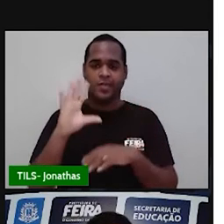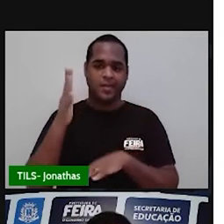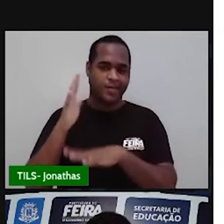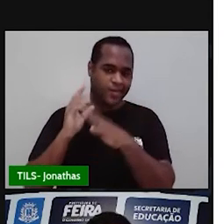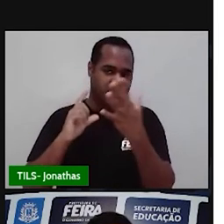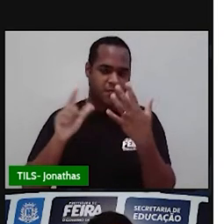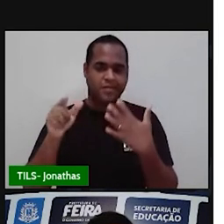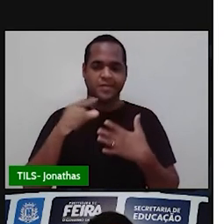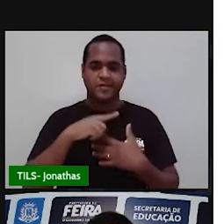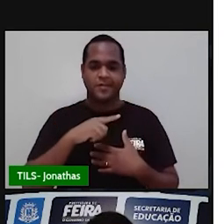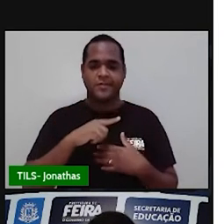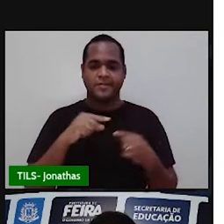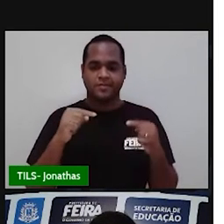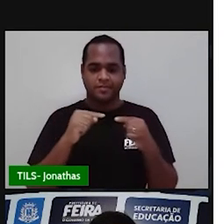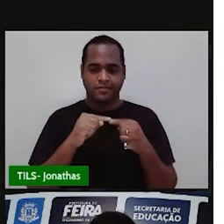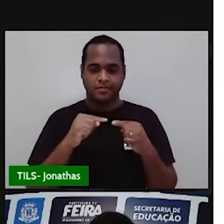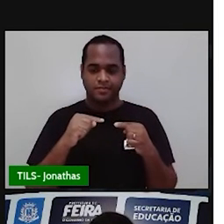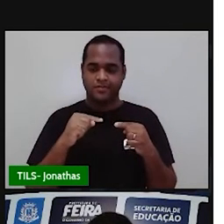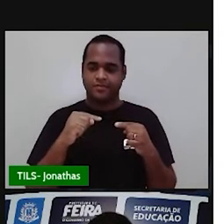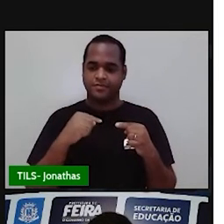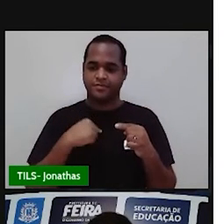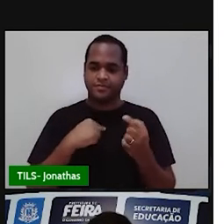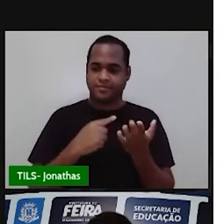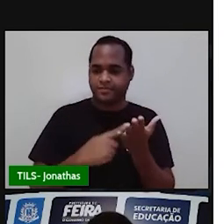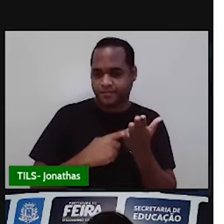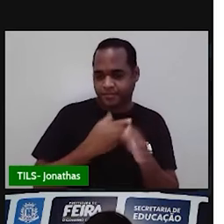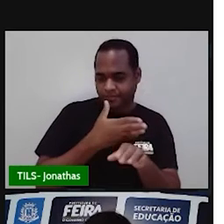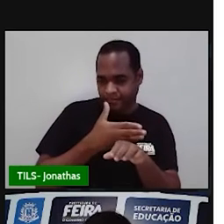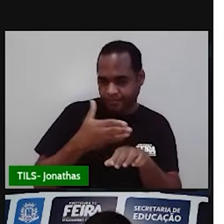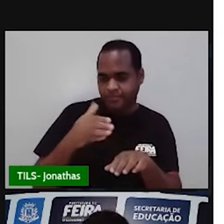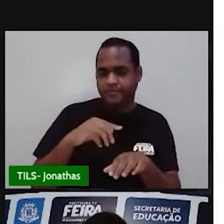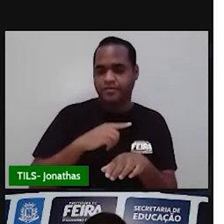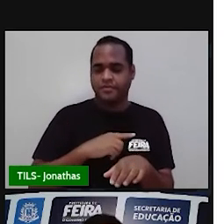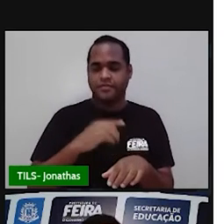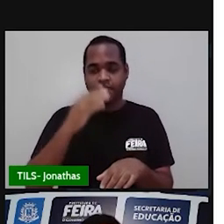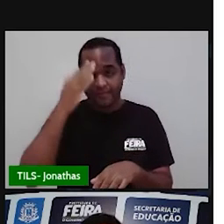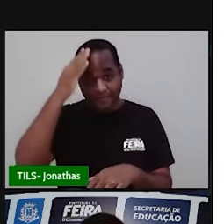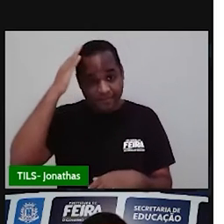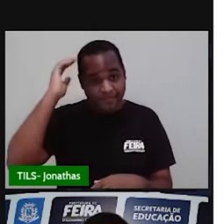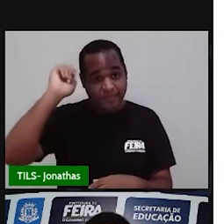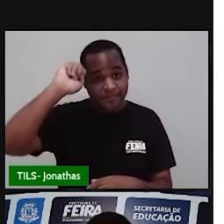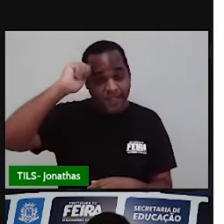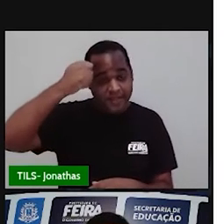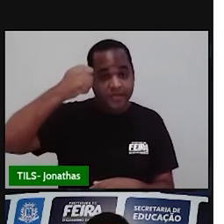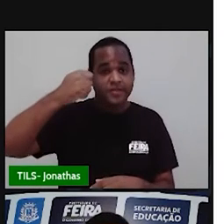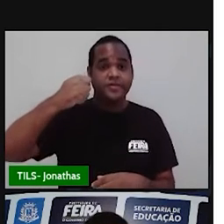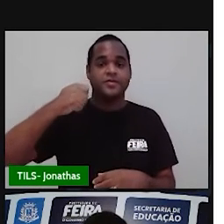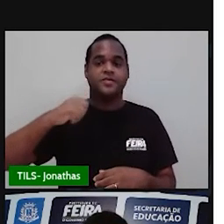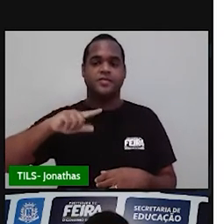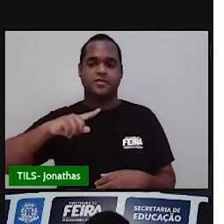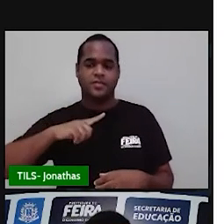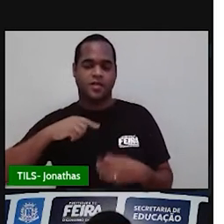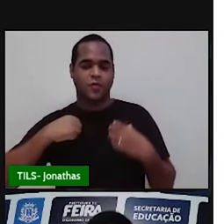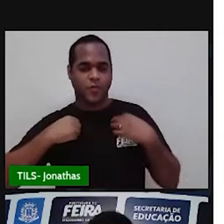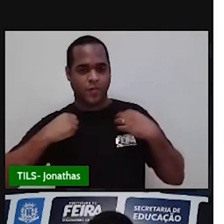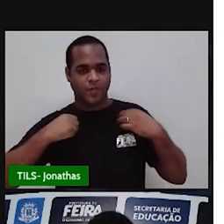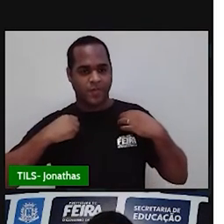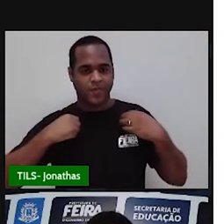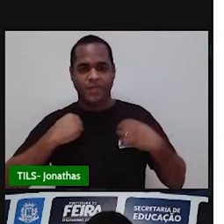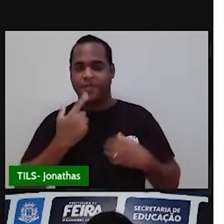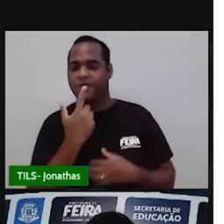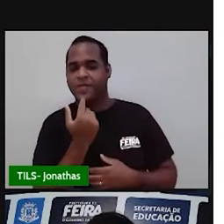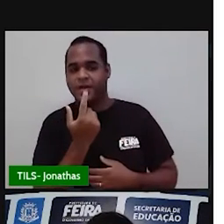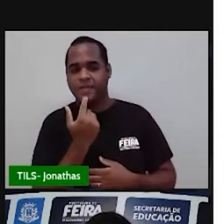essa aula é que eu tenho pele branca, meus cabelos são pretos. Eu estou vestindo uma